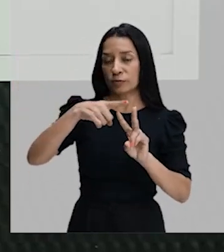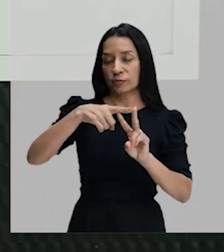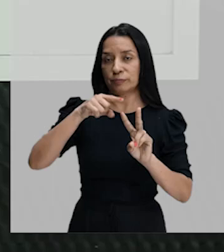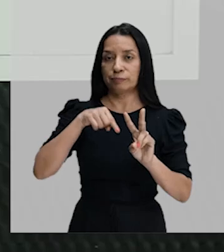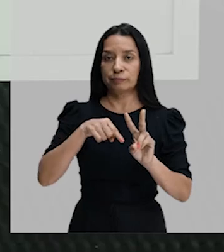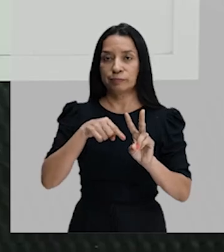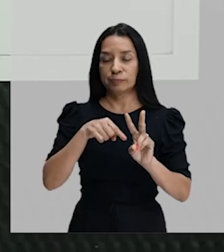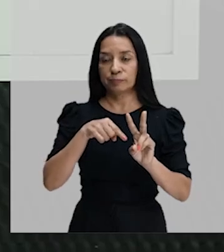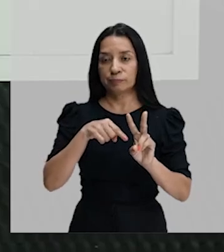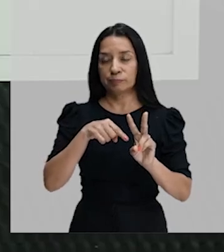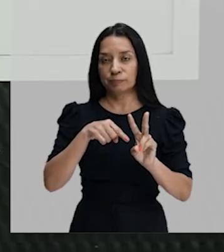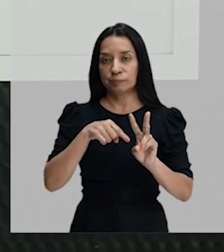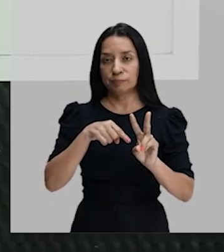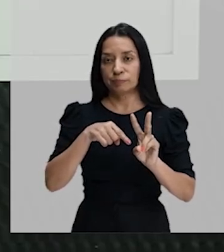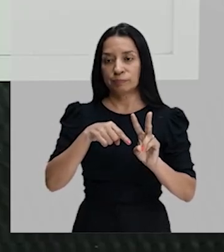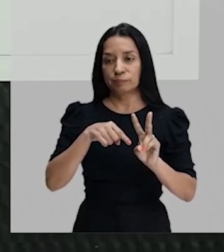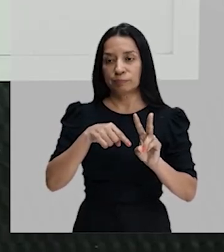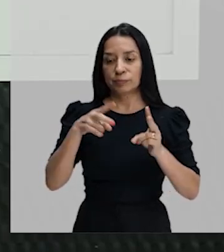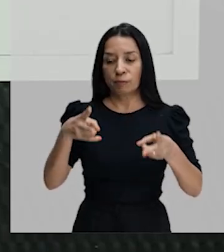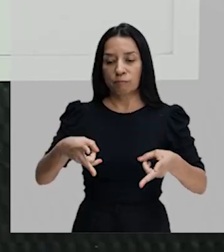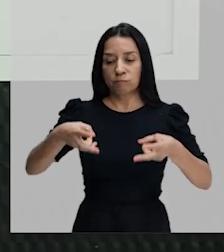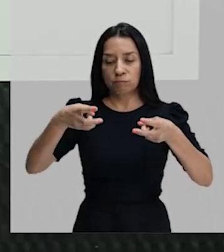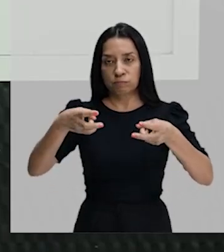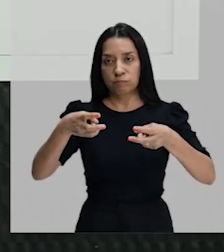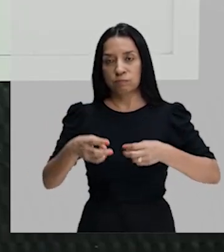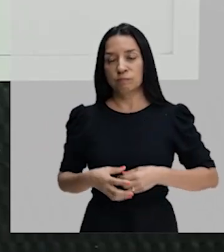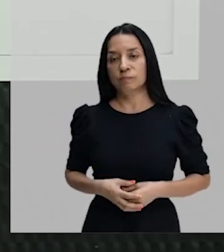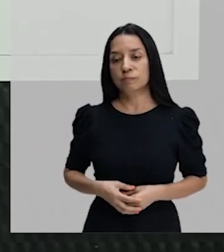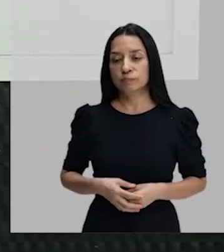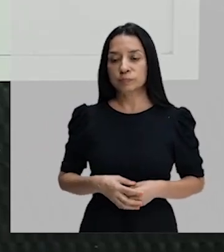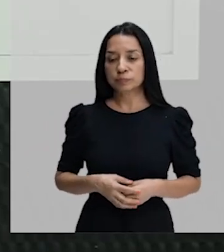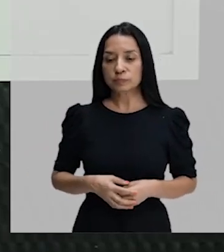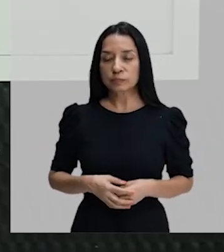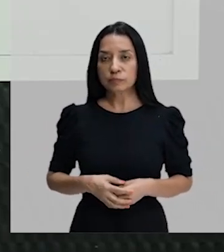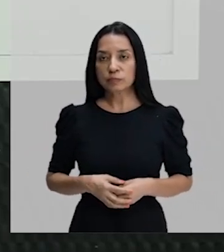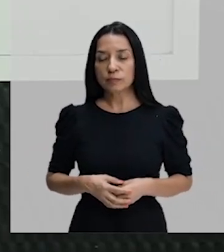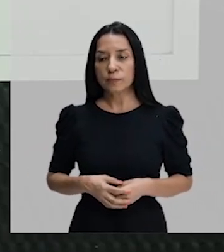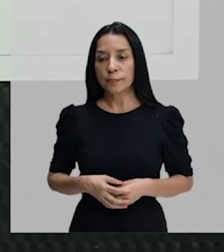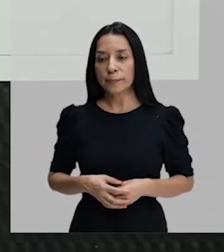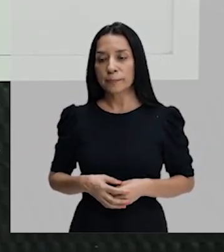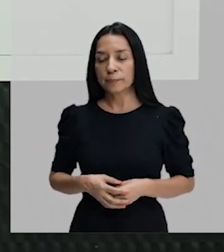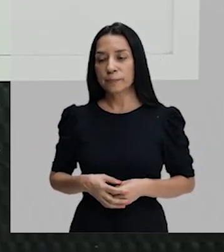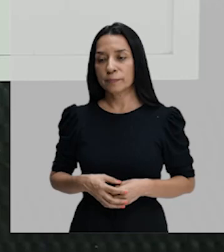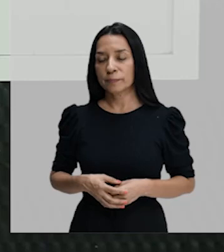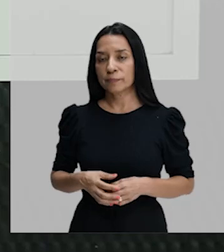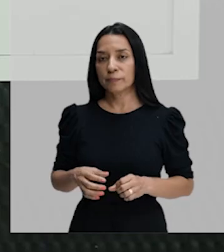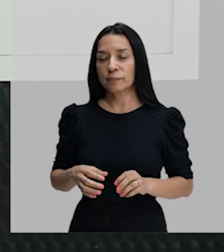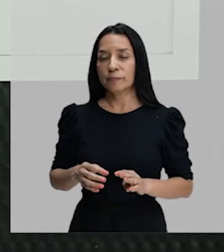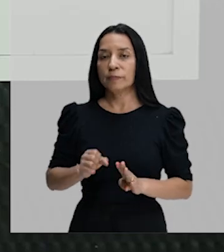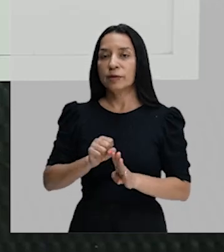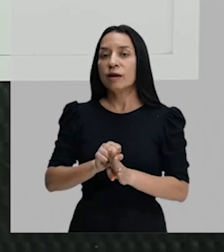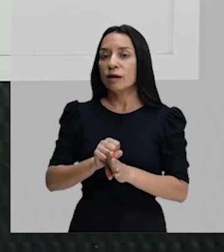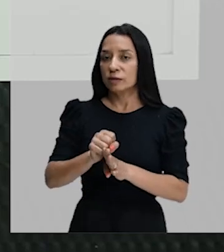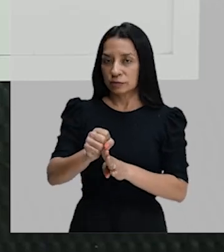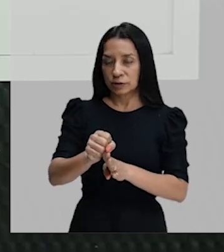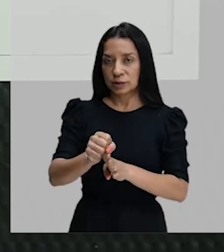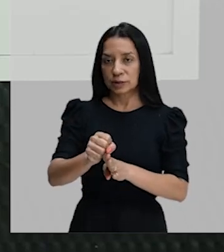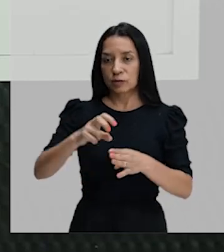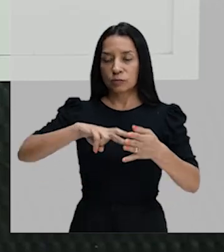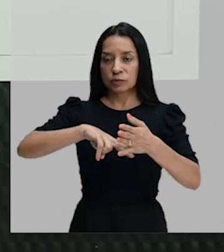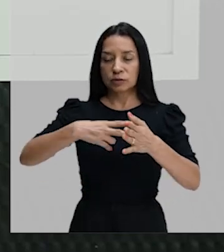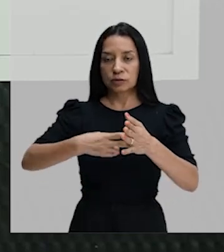Tá ok? Então, fica ligadinho. Então, a direção nada mais é do que a reta